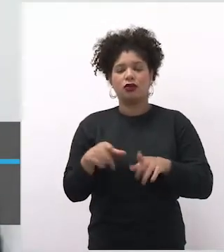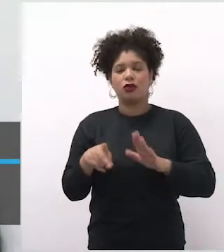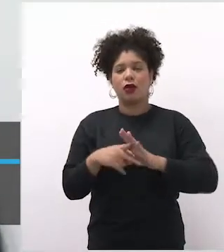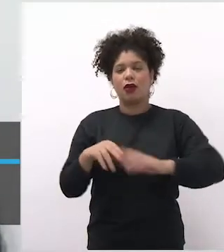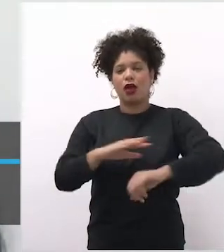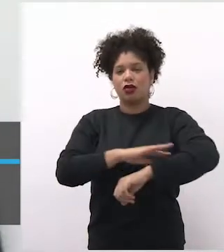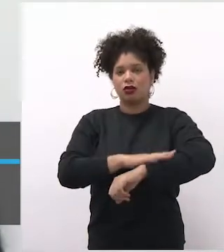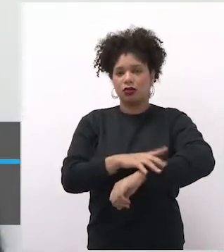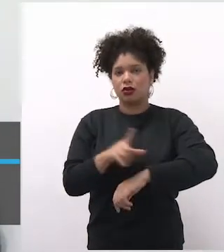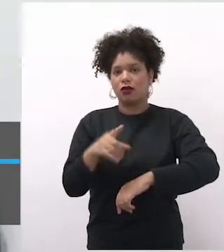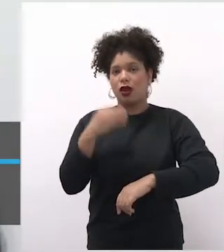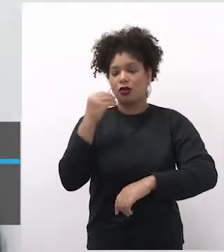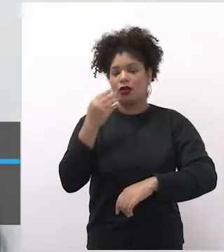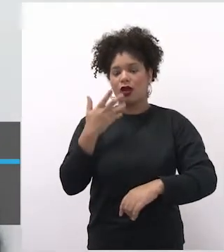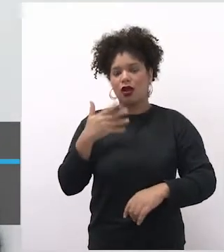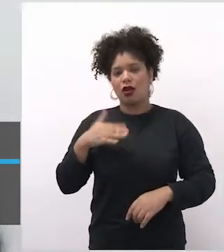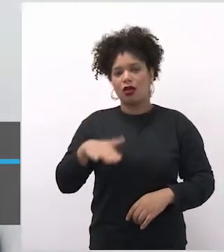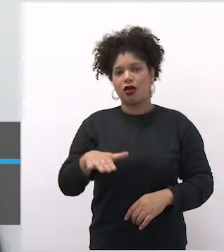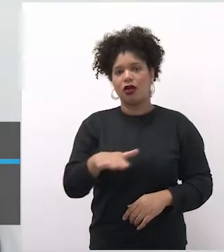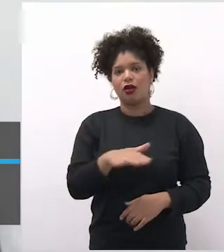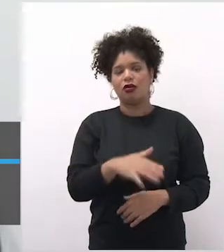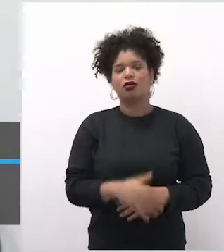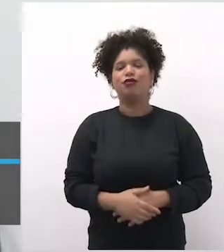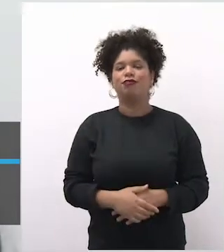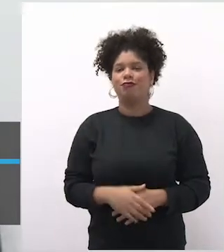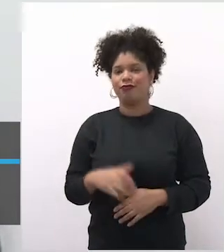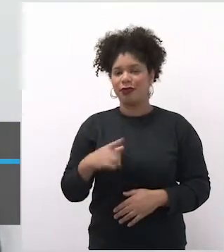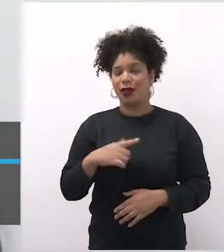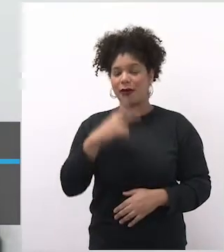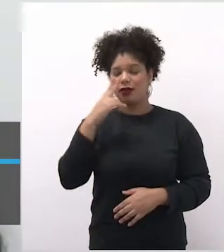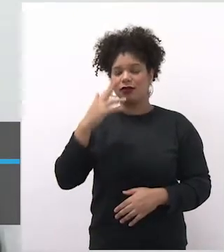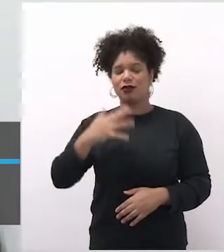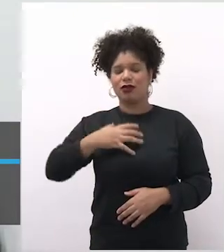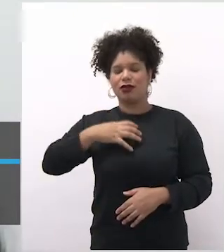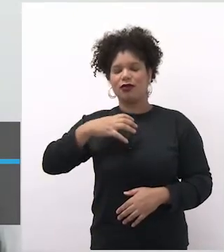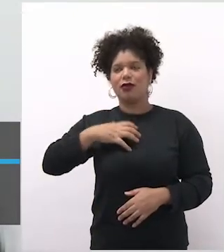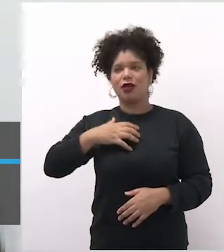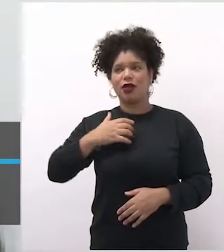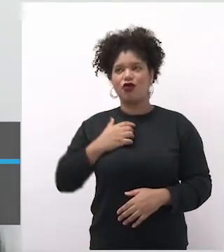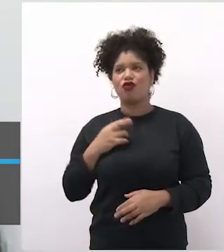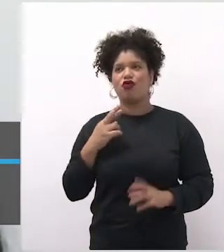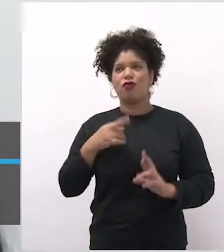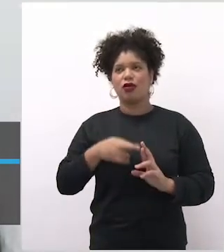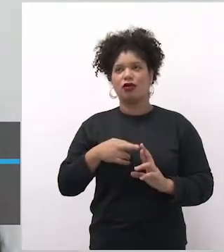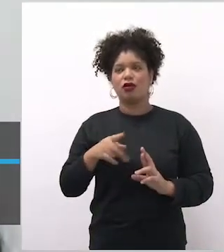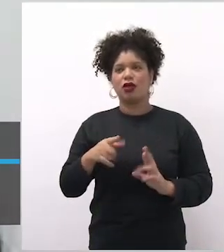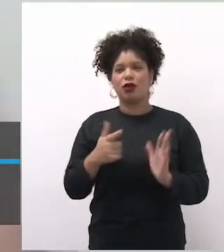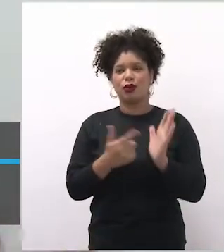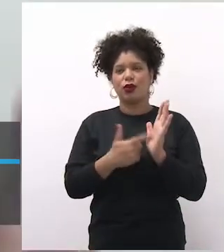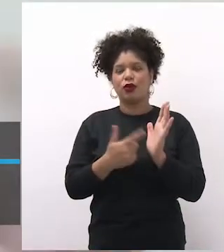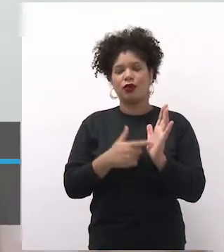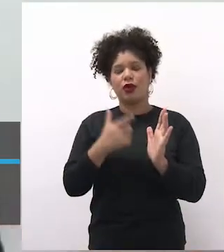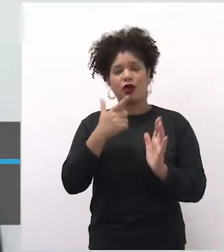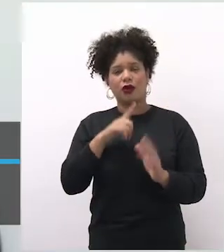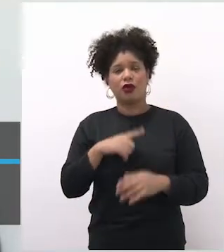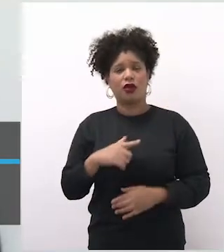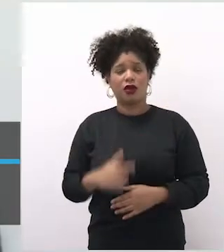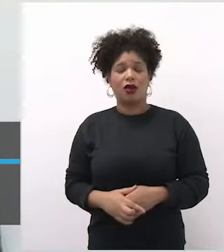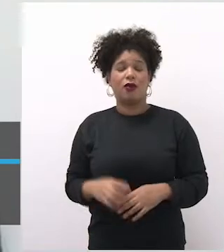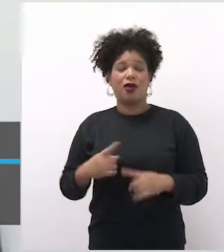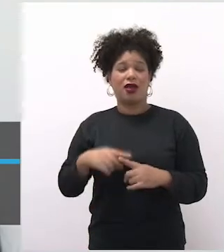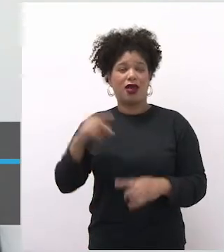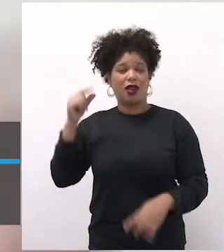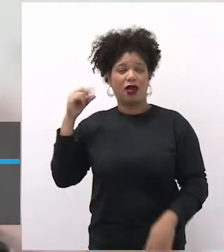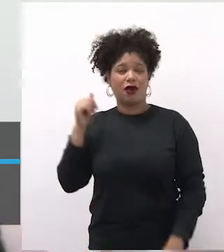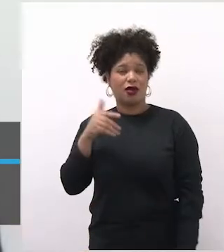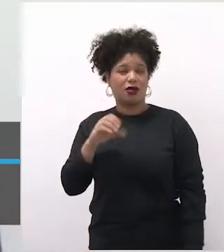literatura nesse processo de representação, de autorrepresentação, né? Que há 10, 15 anos atrás